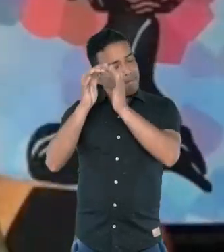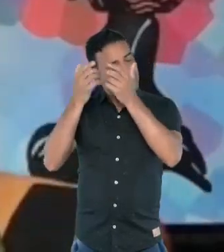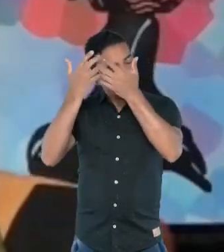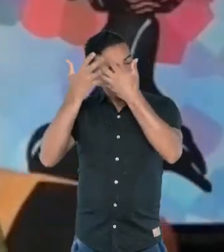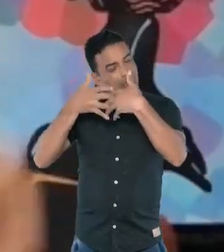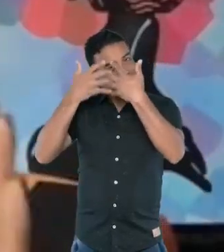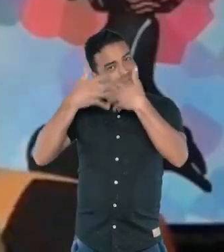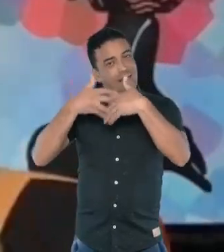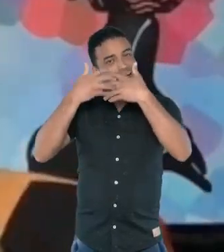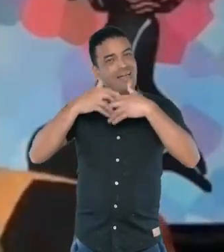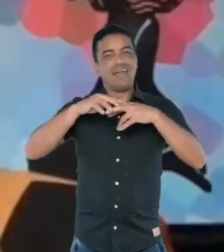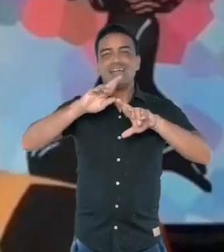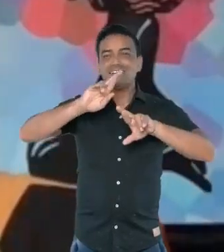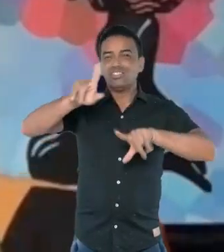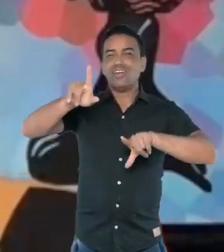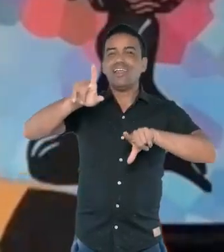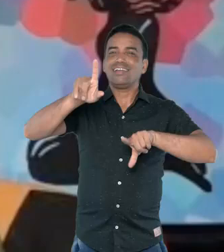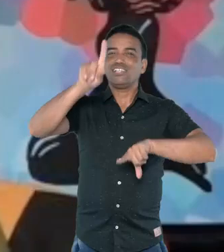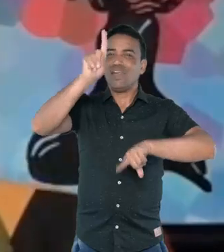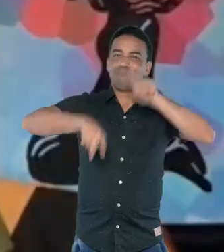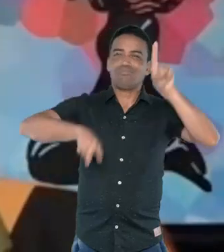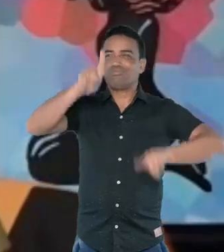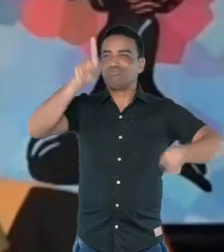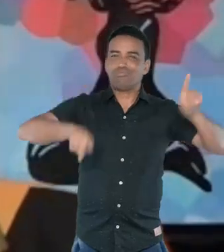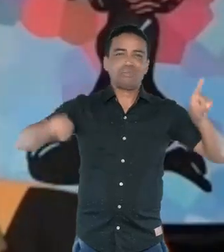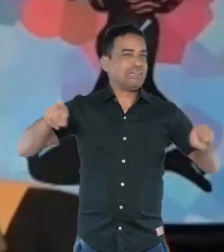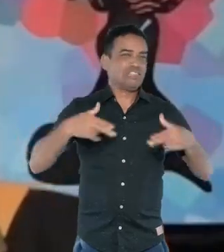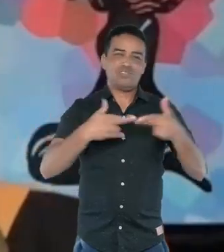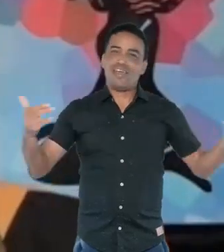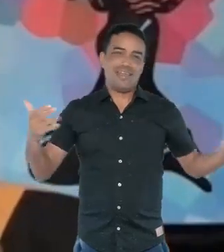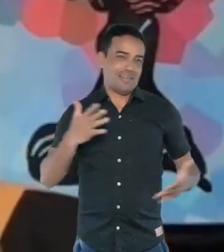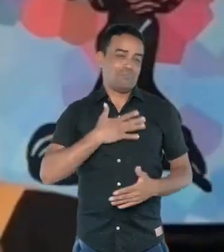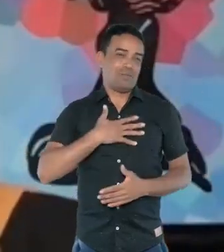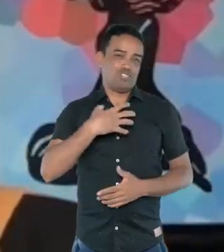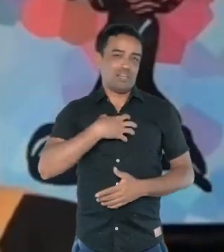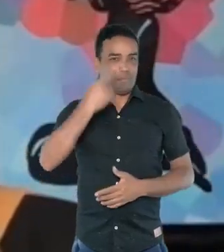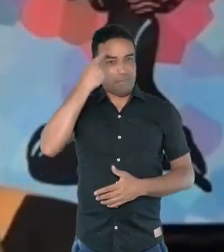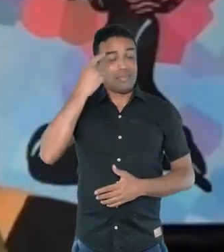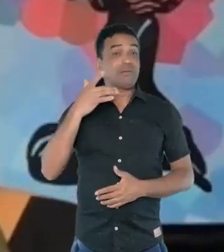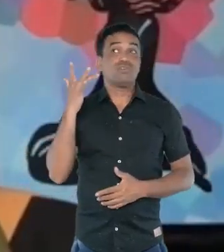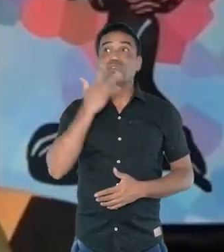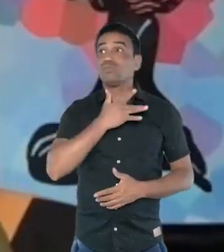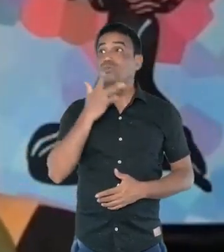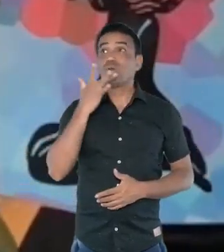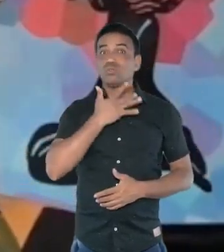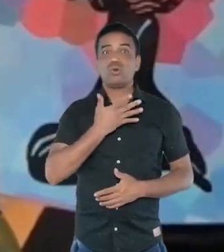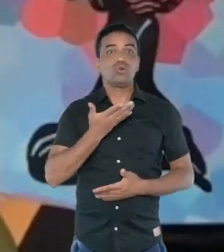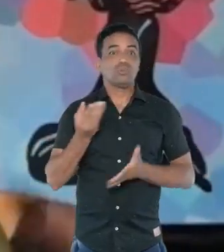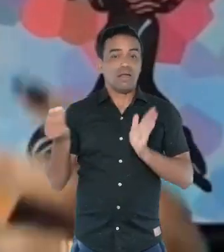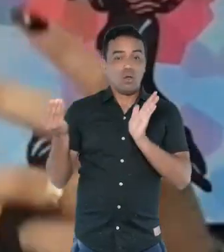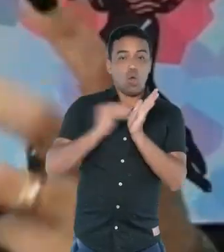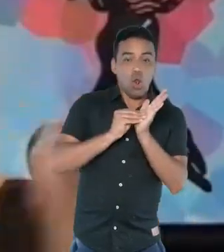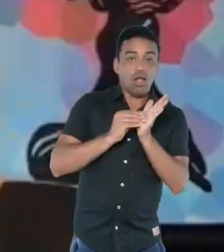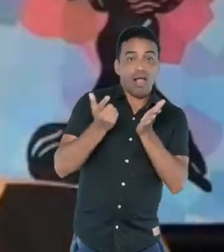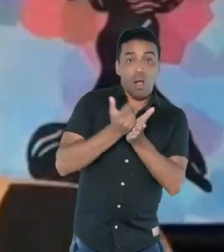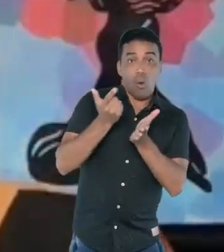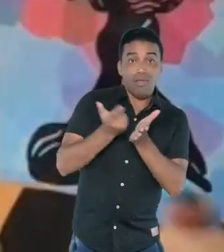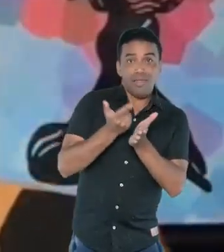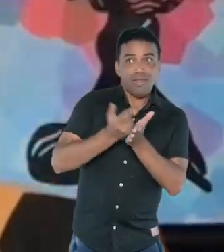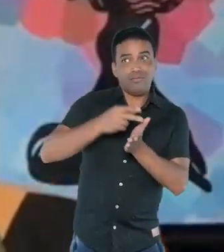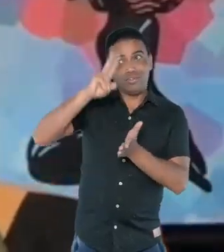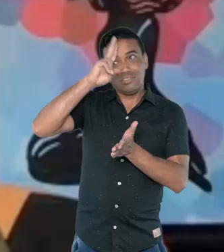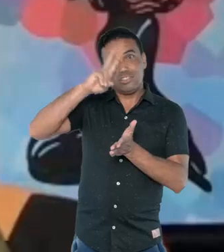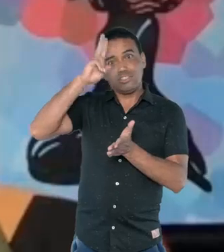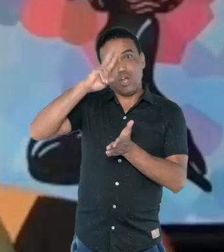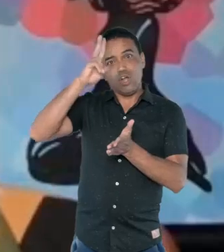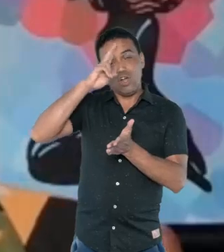linear e em caixinhas, né? E foi muito gostoso poder trazer para o livro as histórias